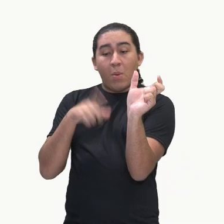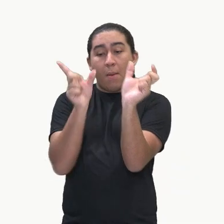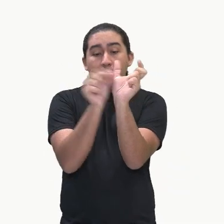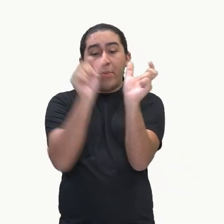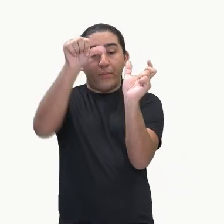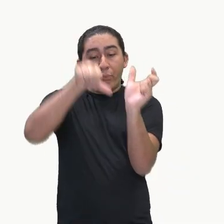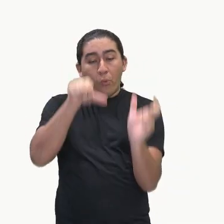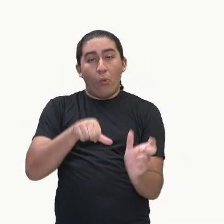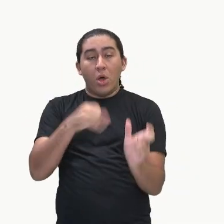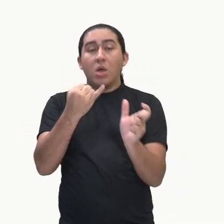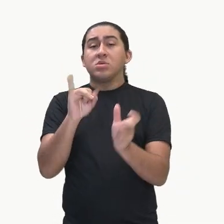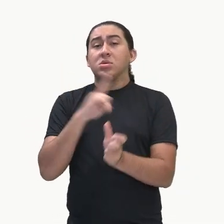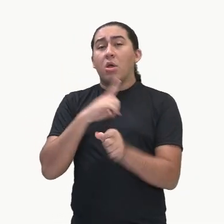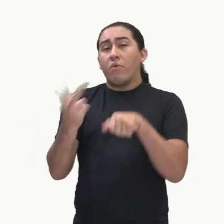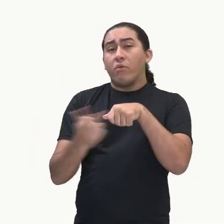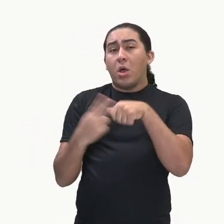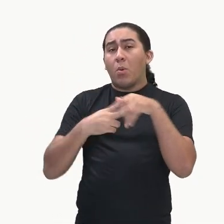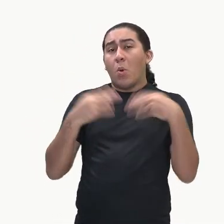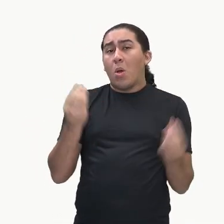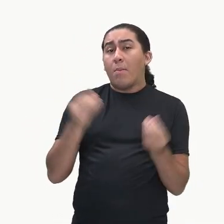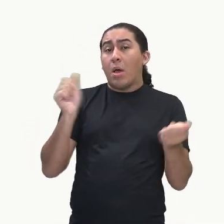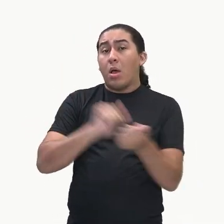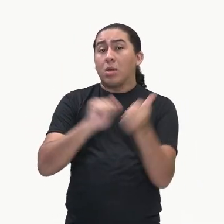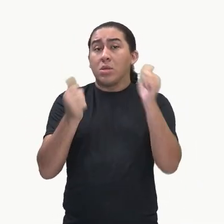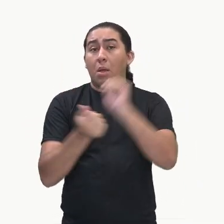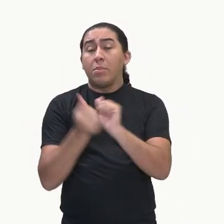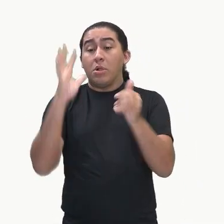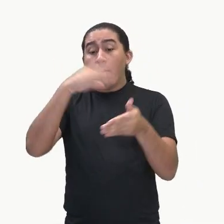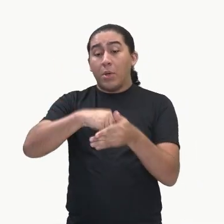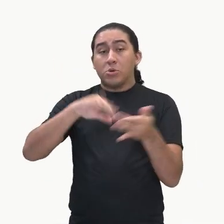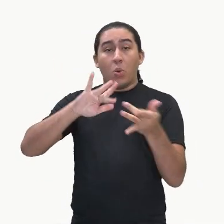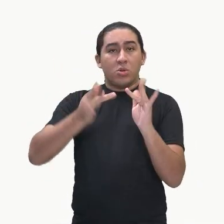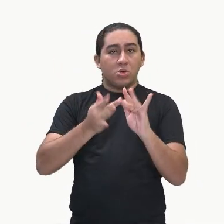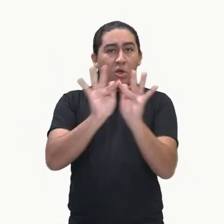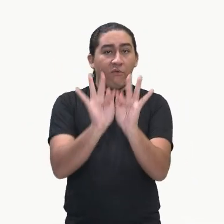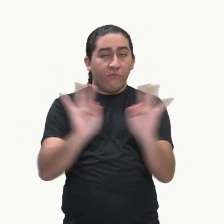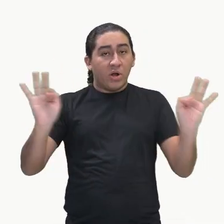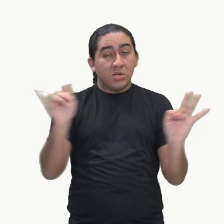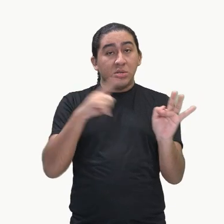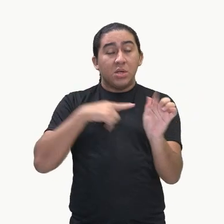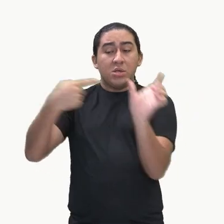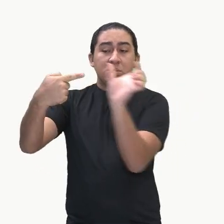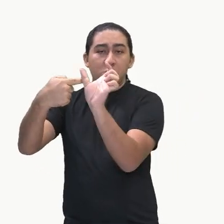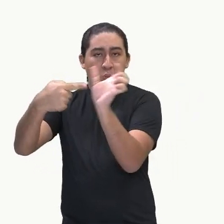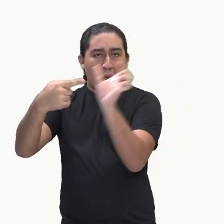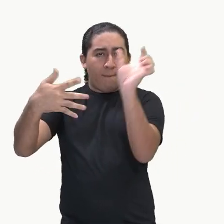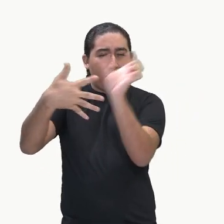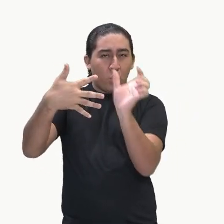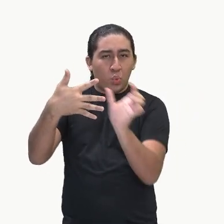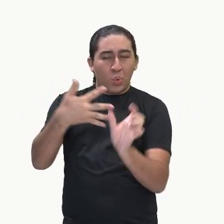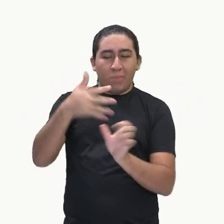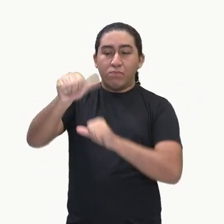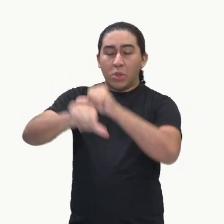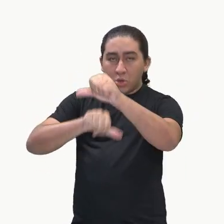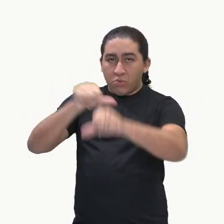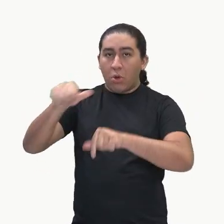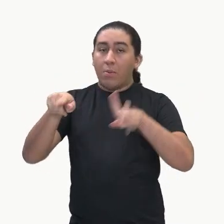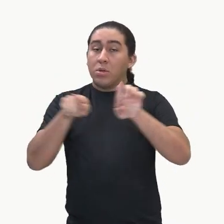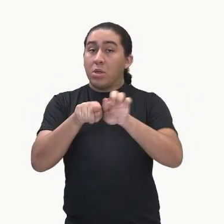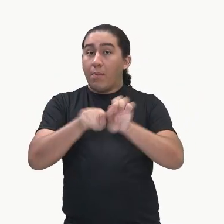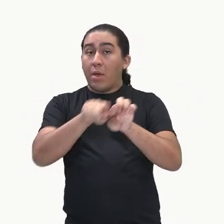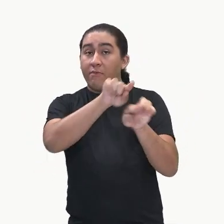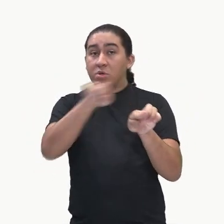esse verbo vai flexionar, ele vai do singular para o plural, né? Então, você